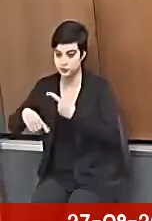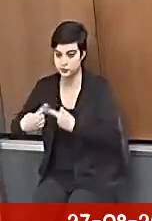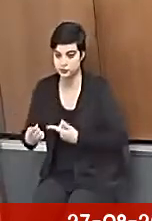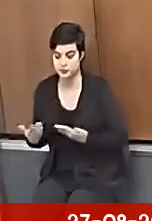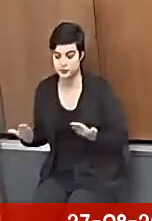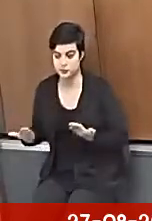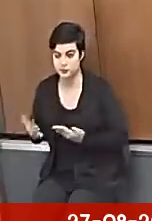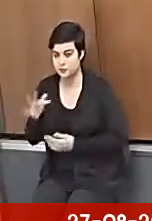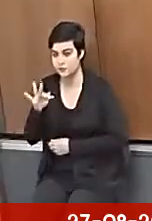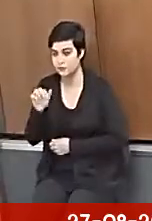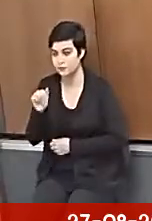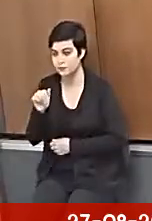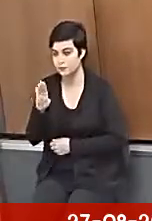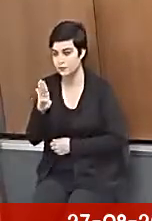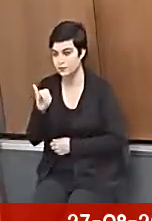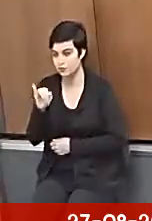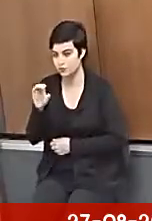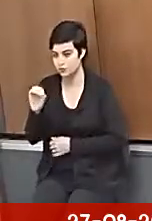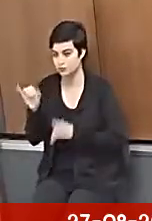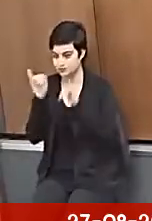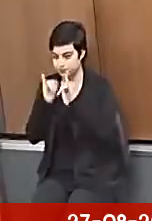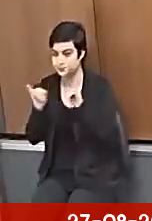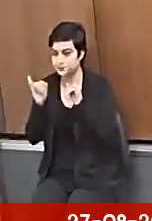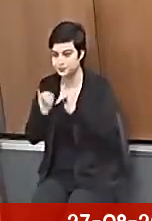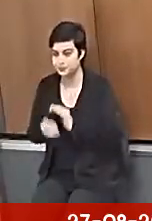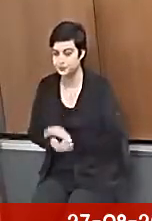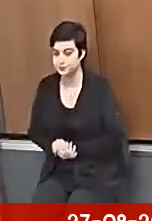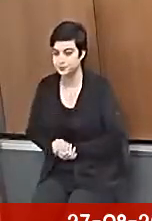passar aqui pro fábio militão professor